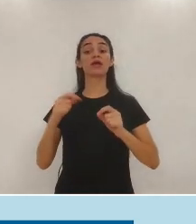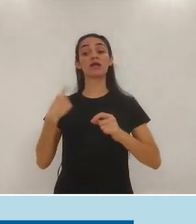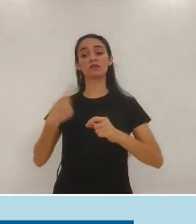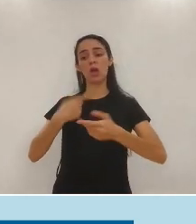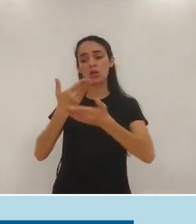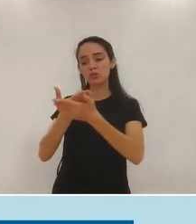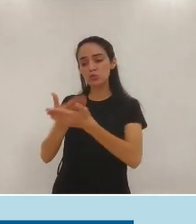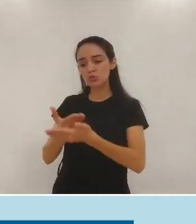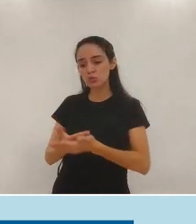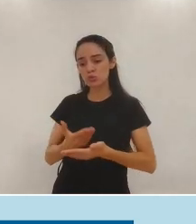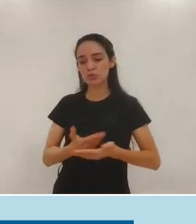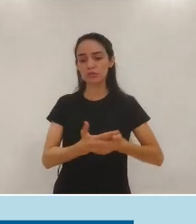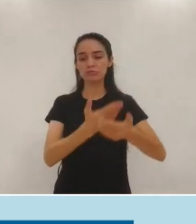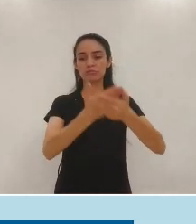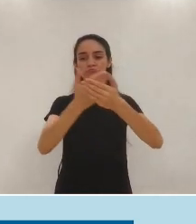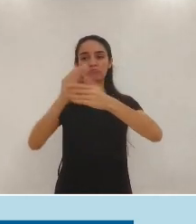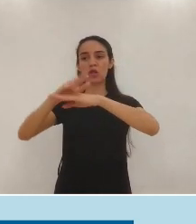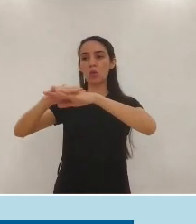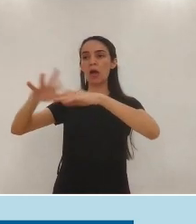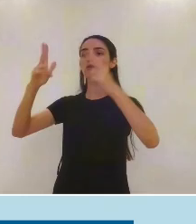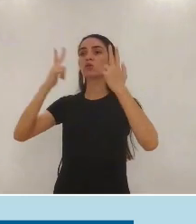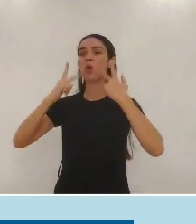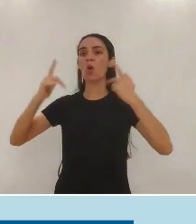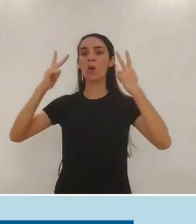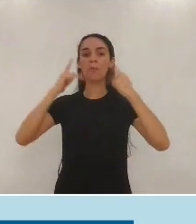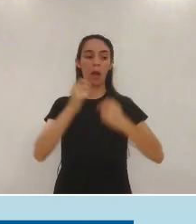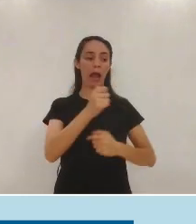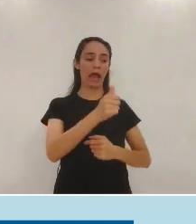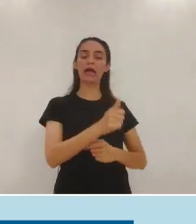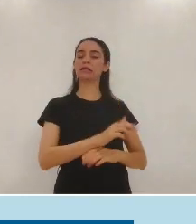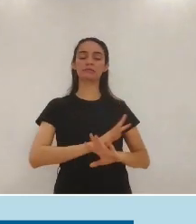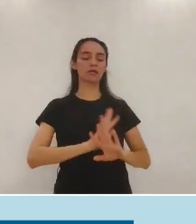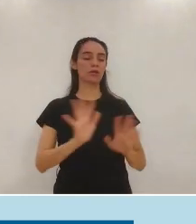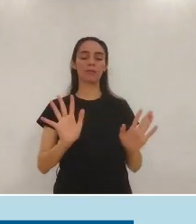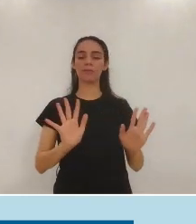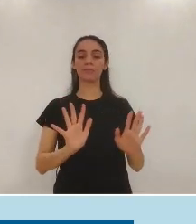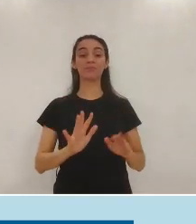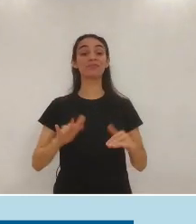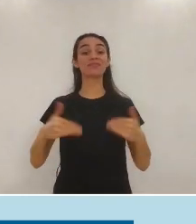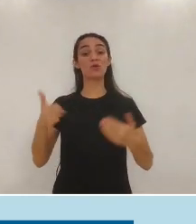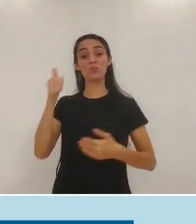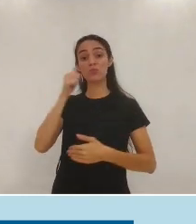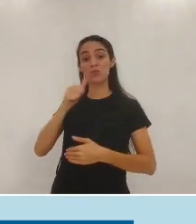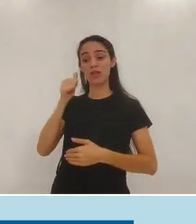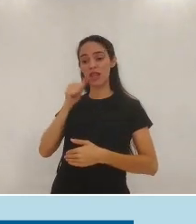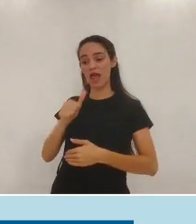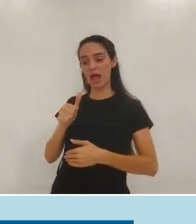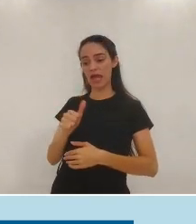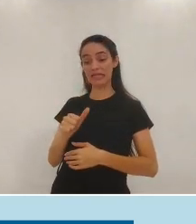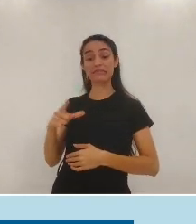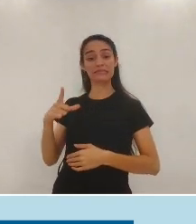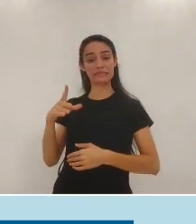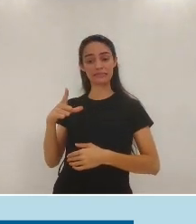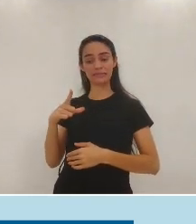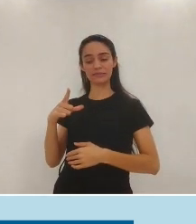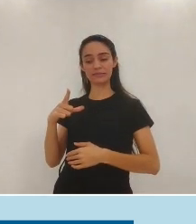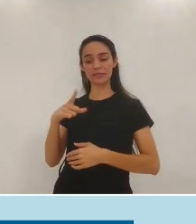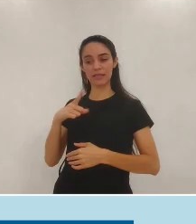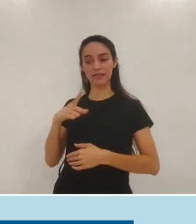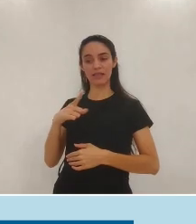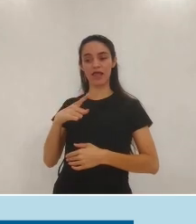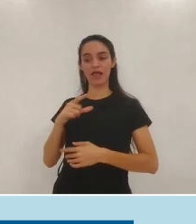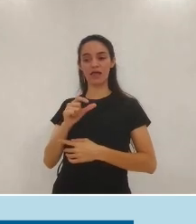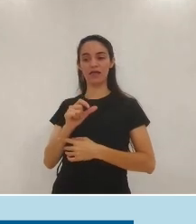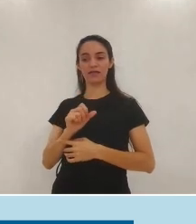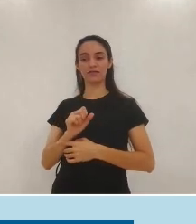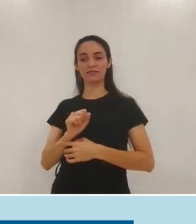raras. Então, as mulheres com síndrome de Ehlers-Danlos, elas quase não são diagnosticadas, mas as mulheres autistas também, elas